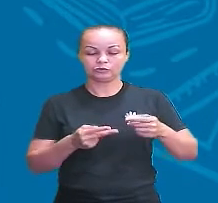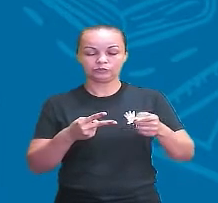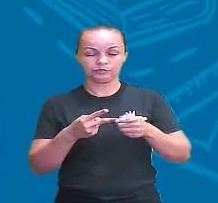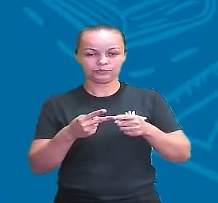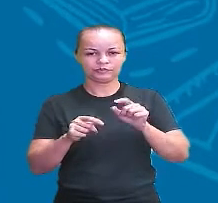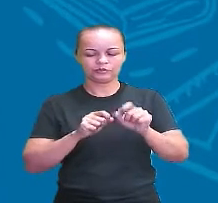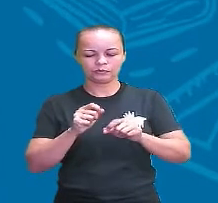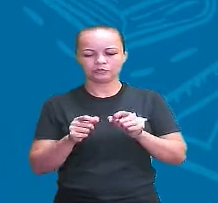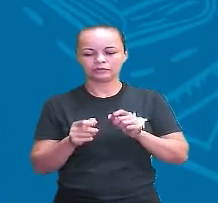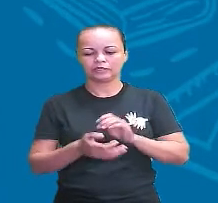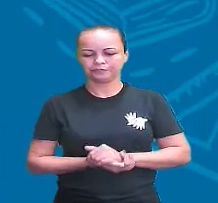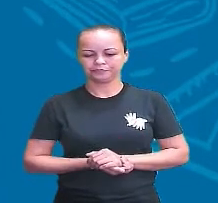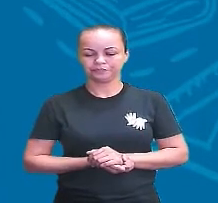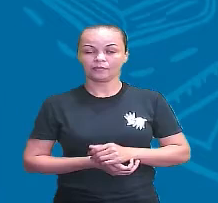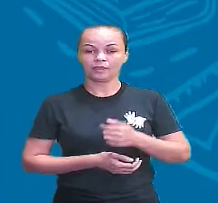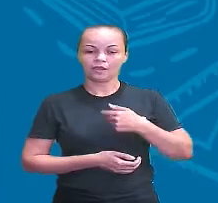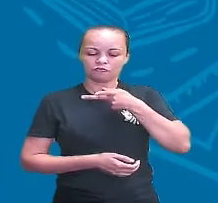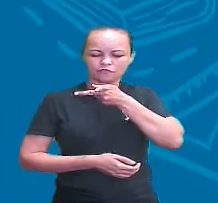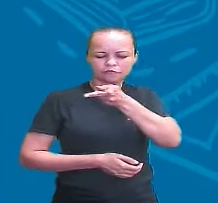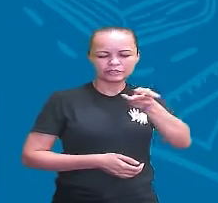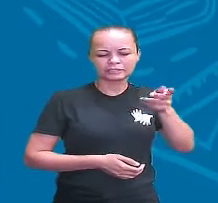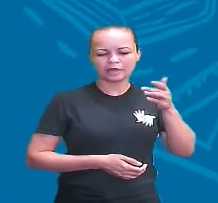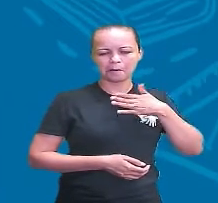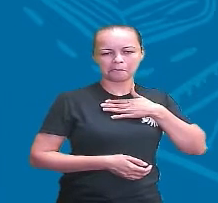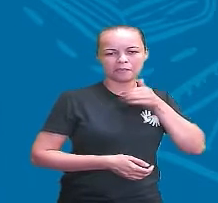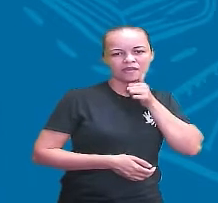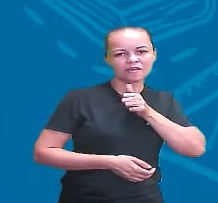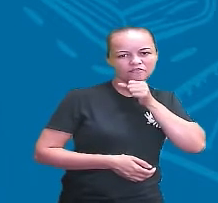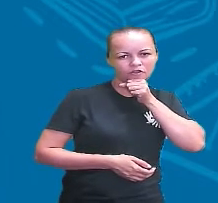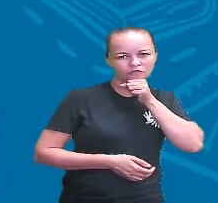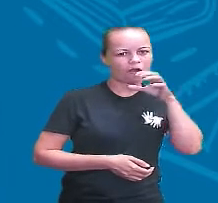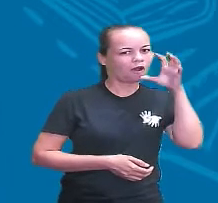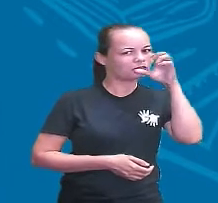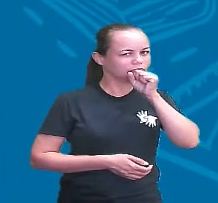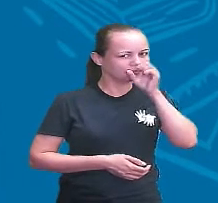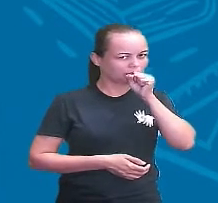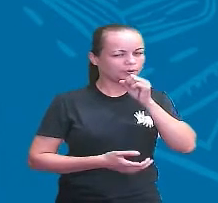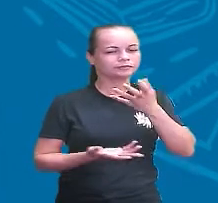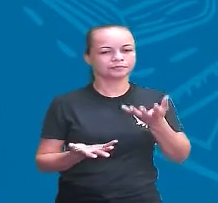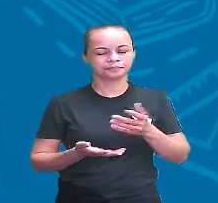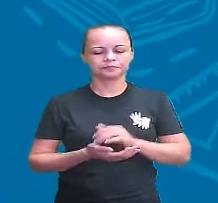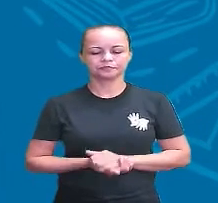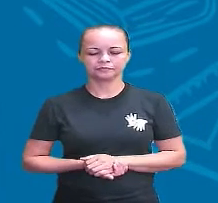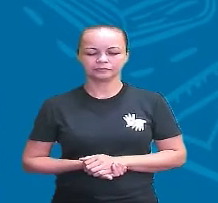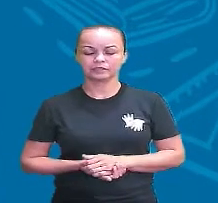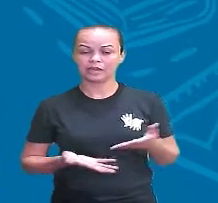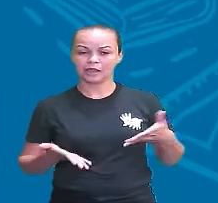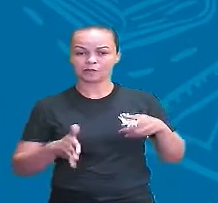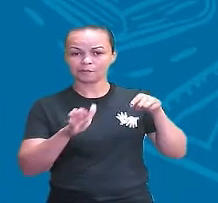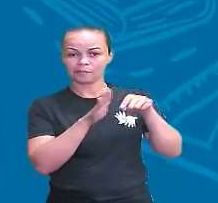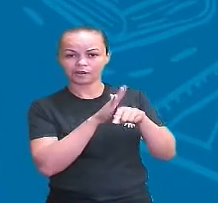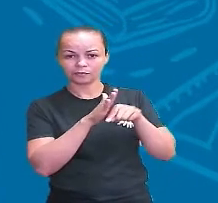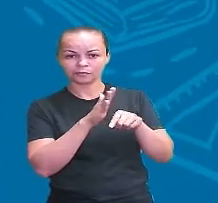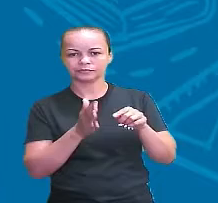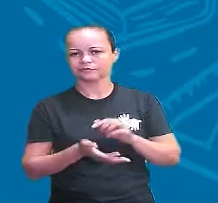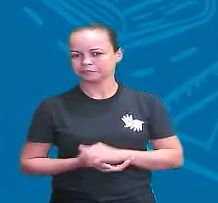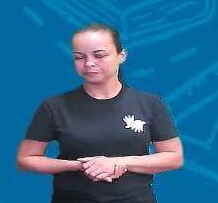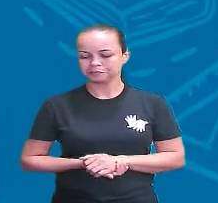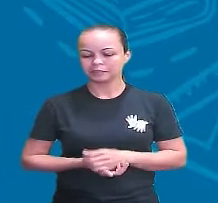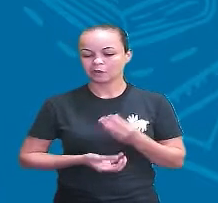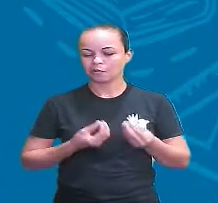Saturday. Eu vou visitar minha avó no sábado. Agora uma pergunta, como é que fica?